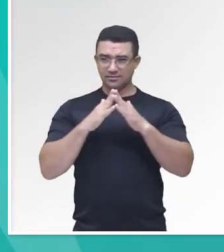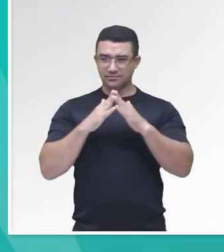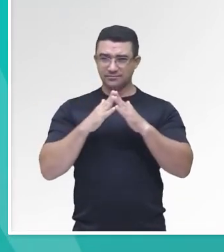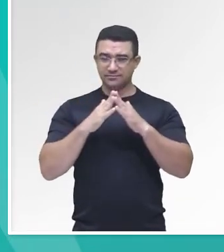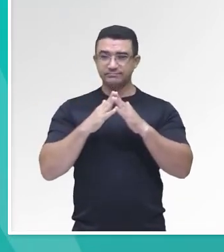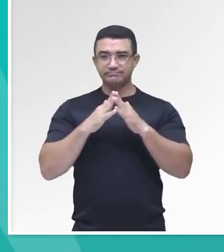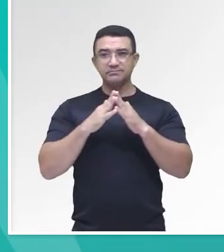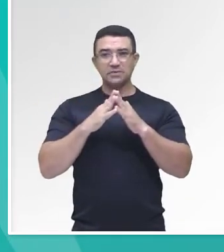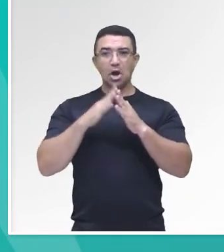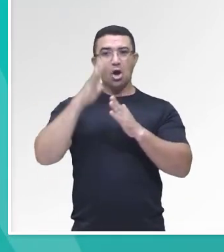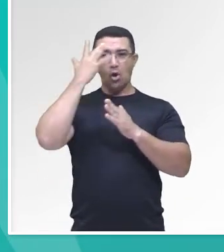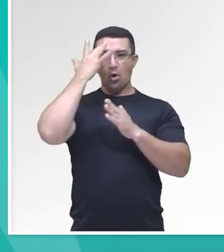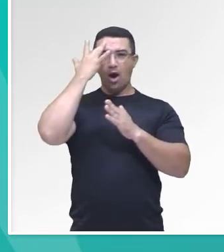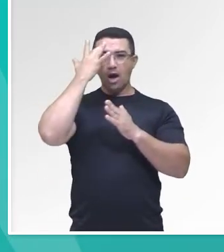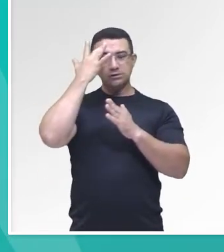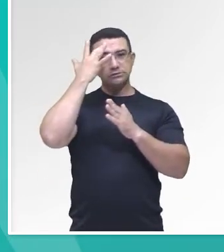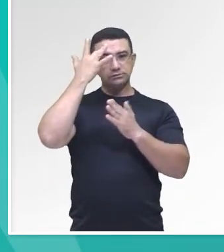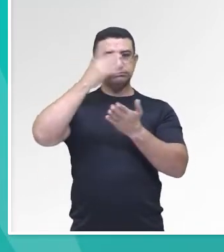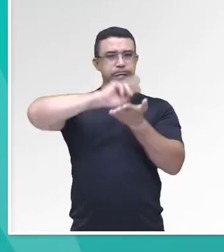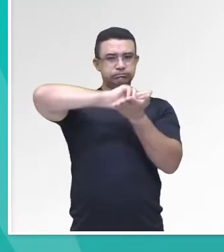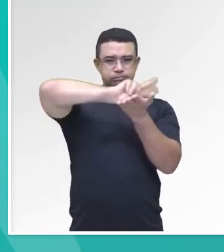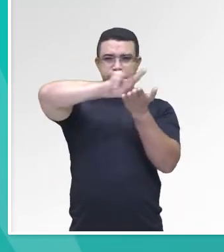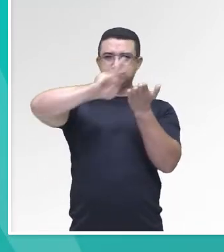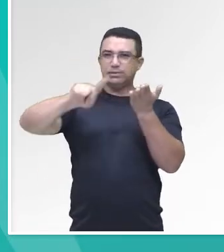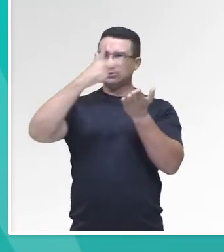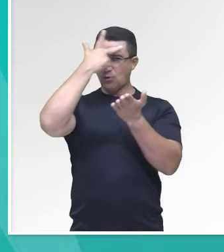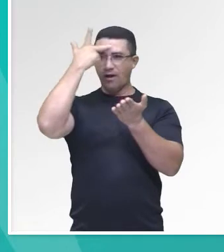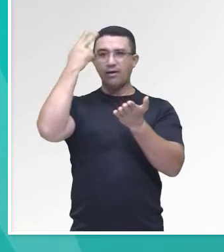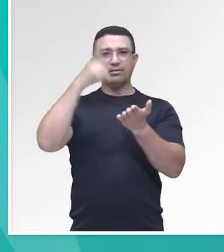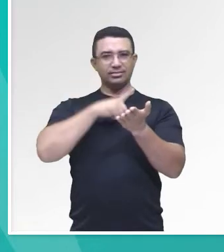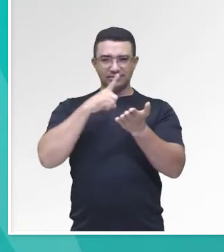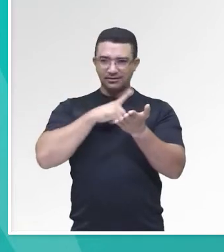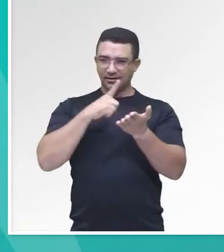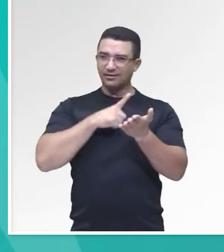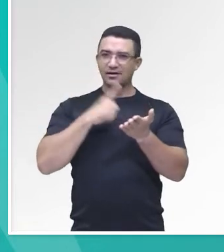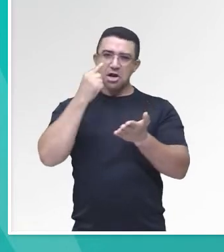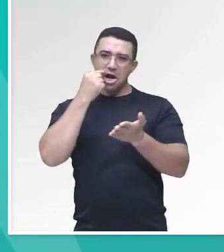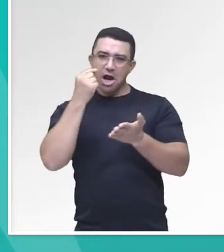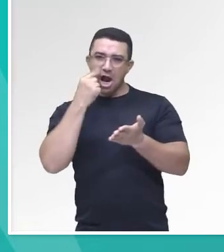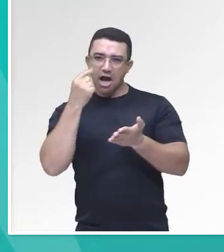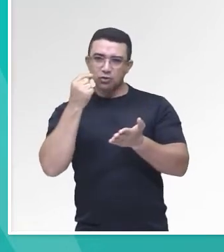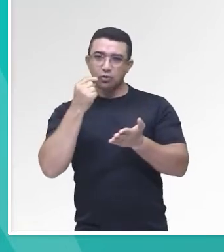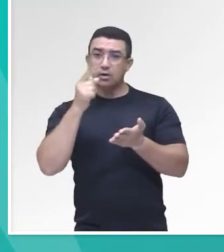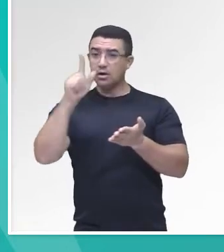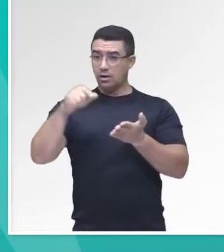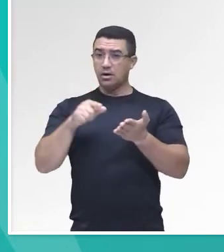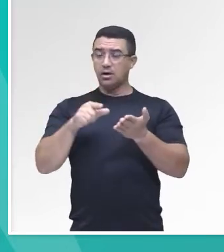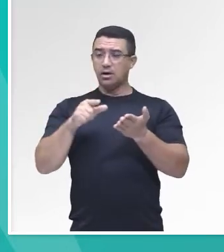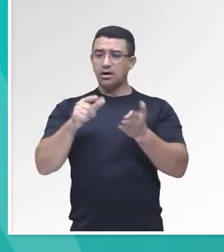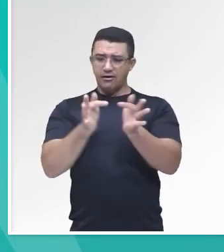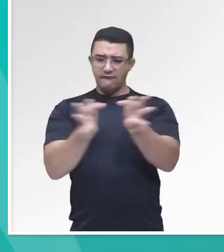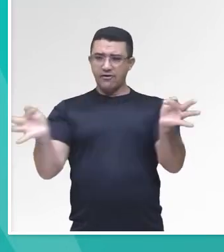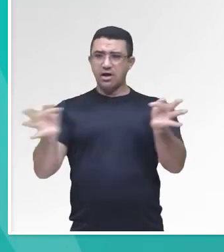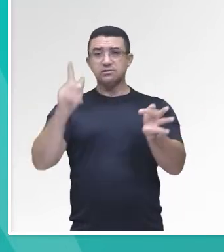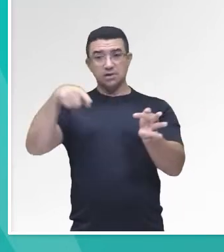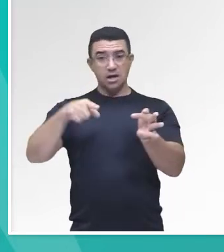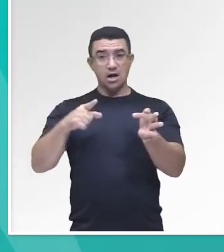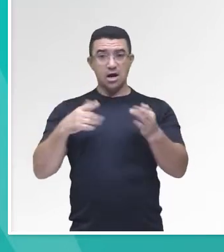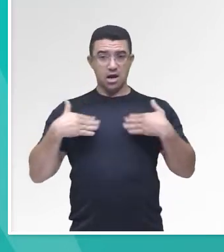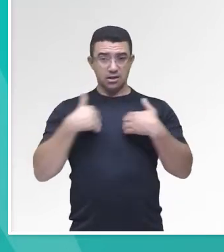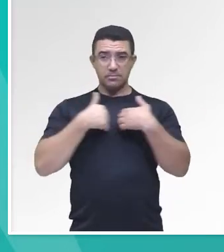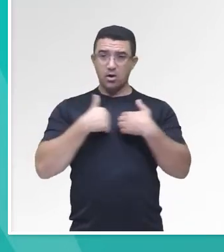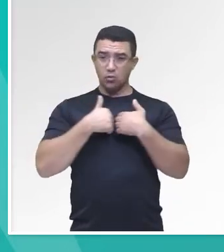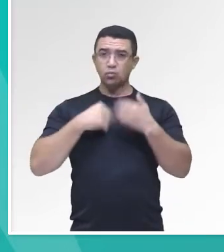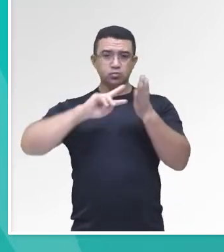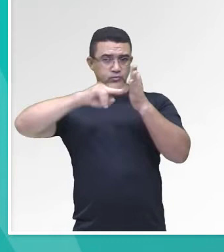Acredito que muitos de vocês têm, não tem? Então, ele é o animal, o sentido real, tá?